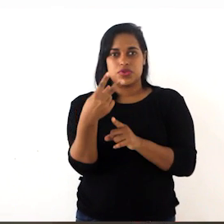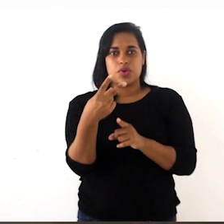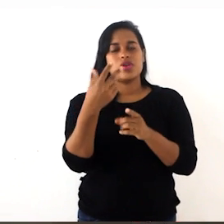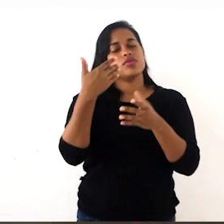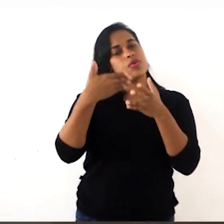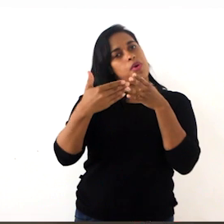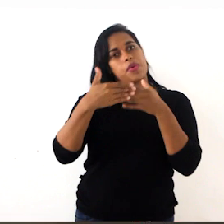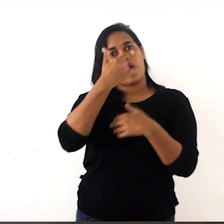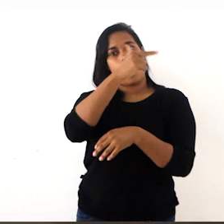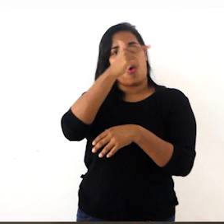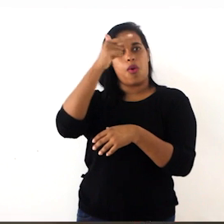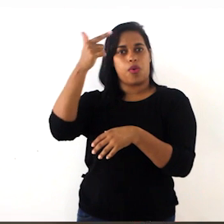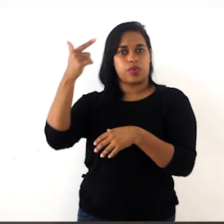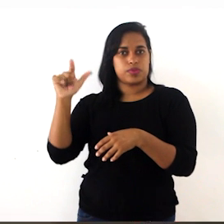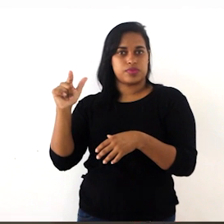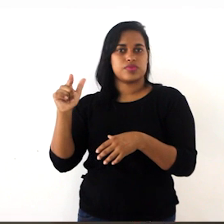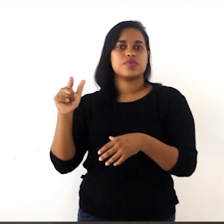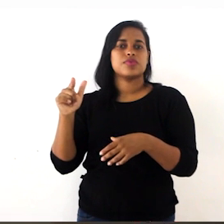somar qualquer